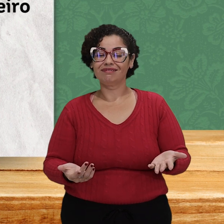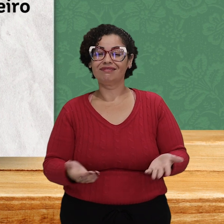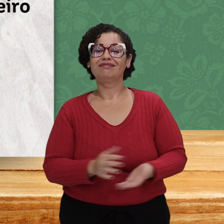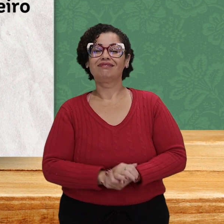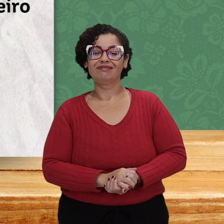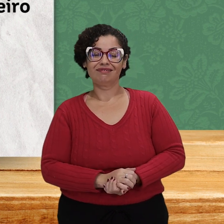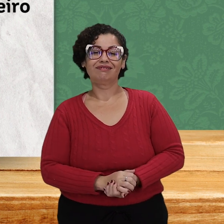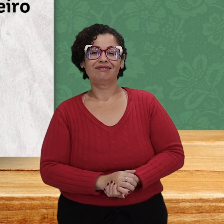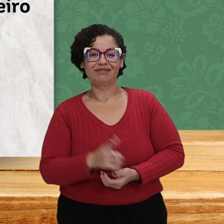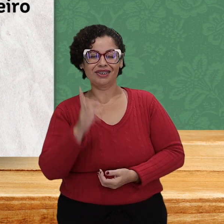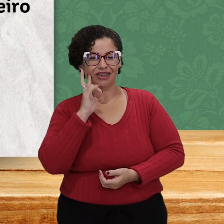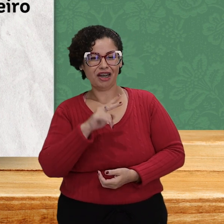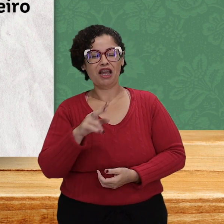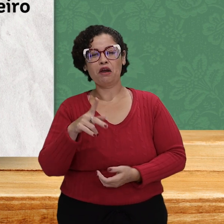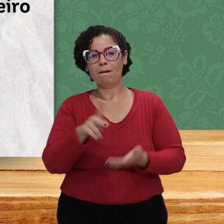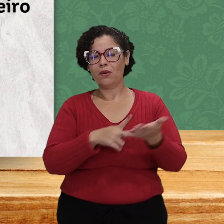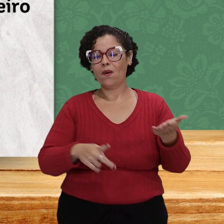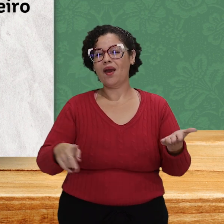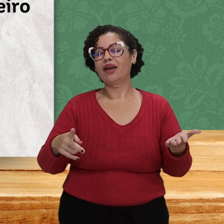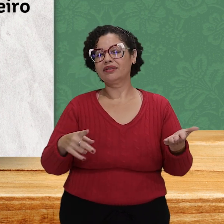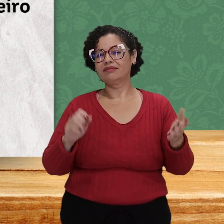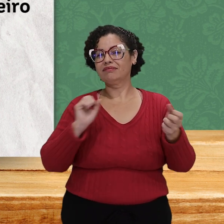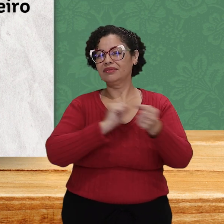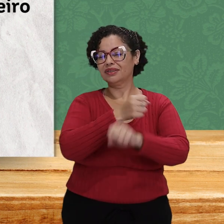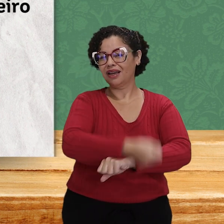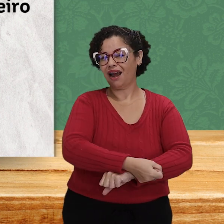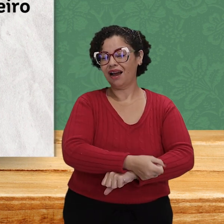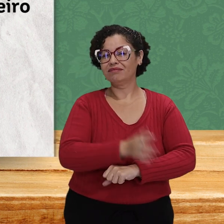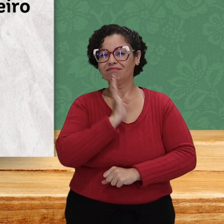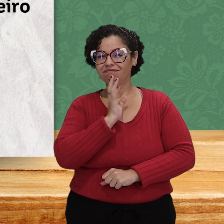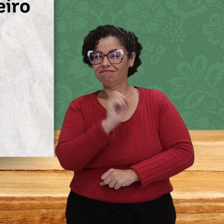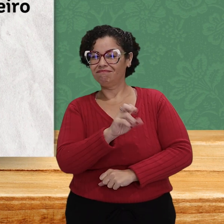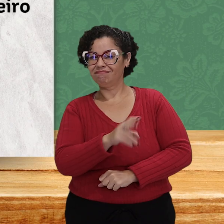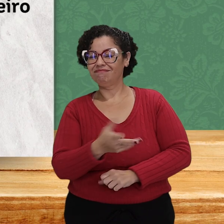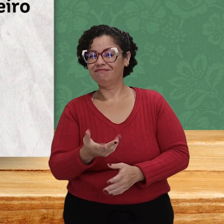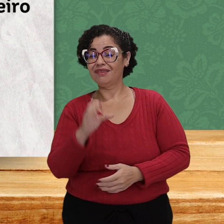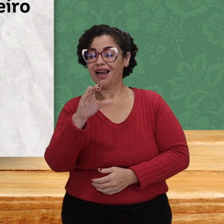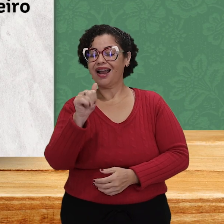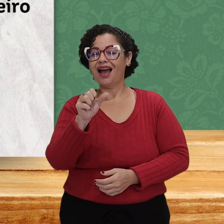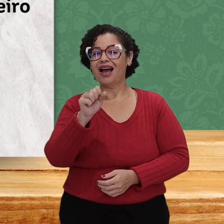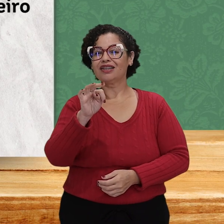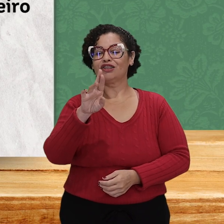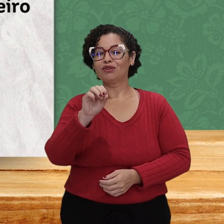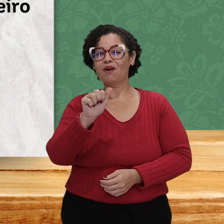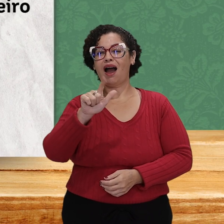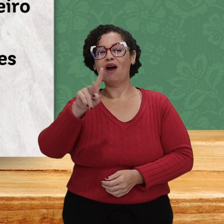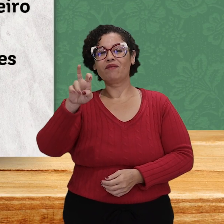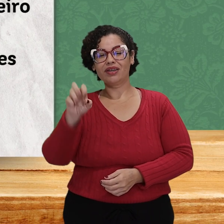da literatura, você já leu O Poeta dos Escravos? Ou seja, você já leu Castro